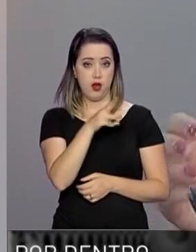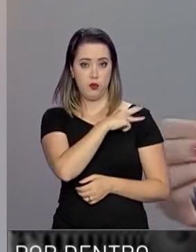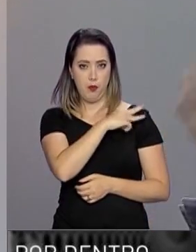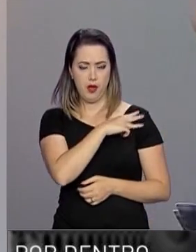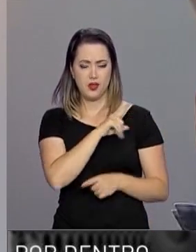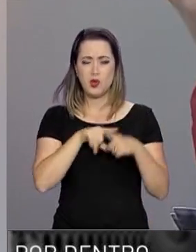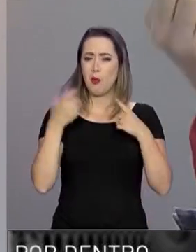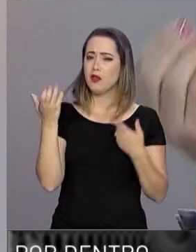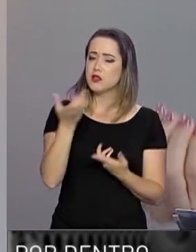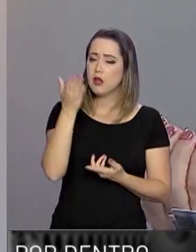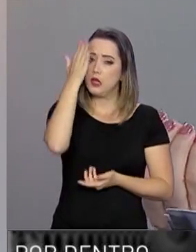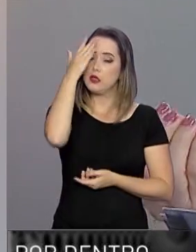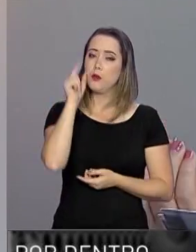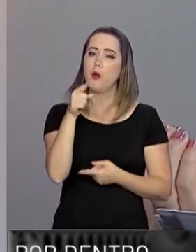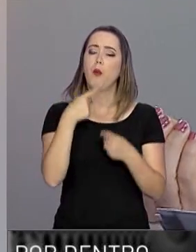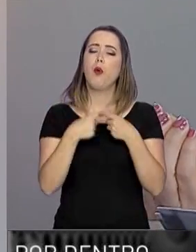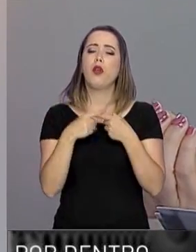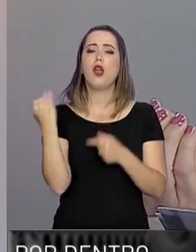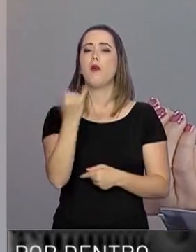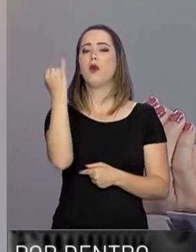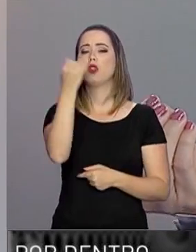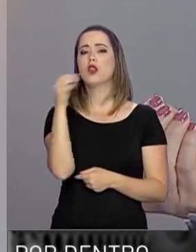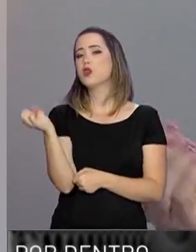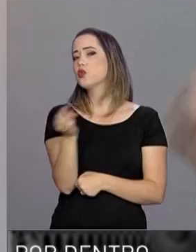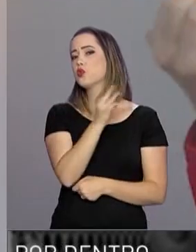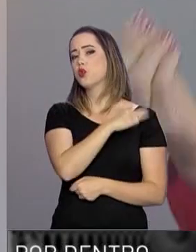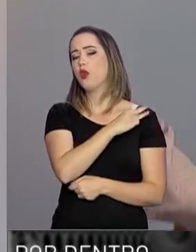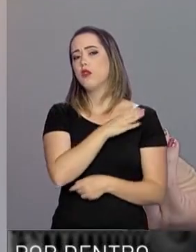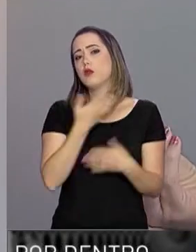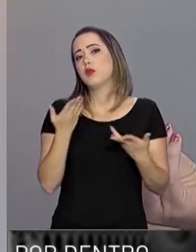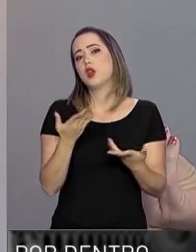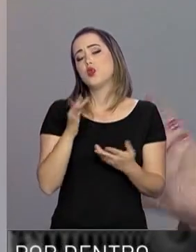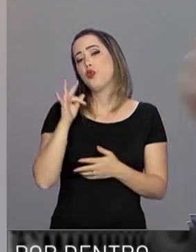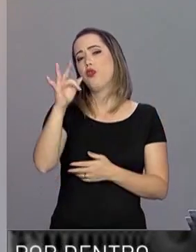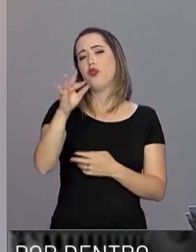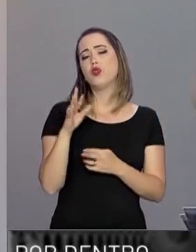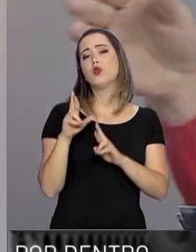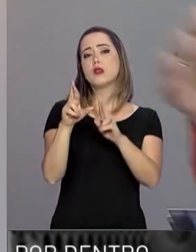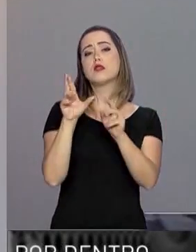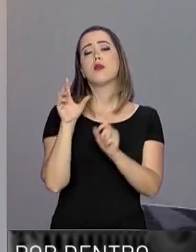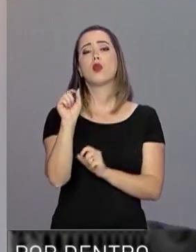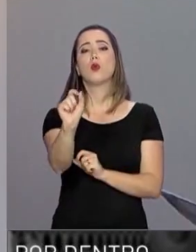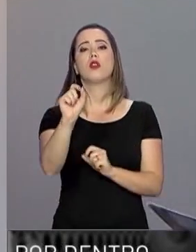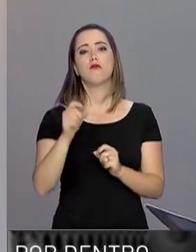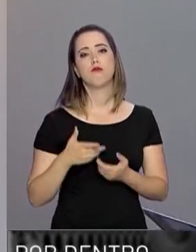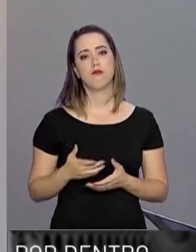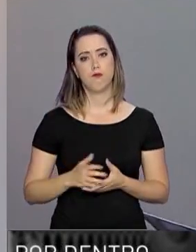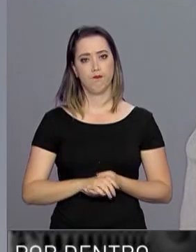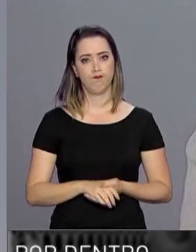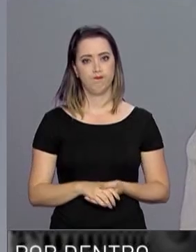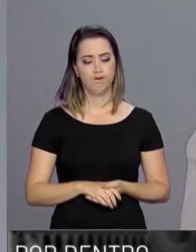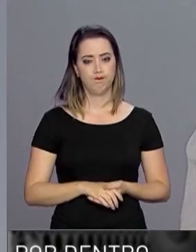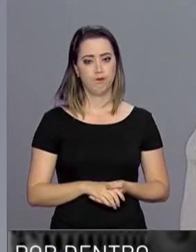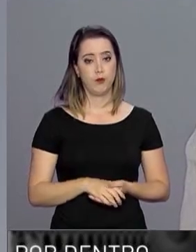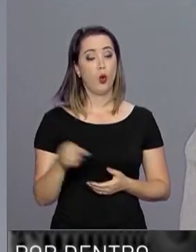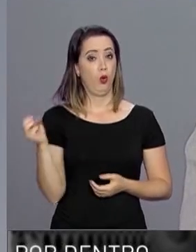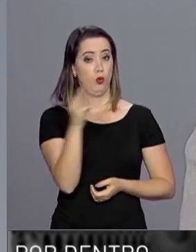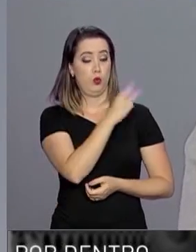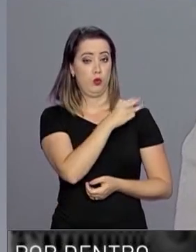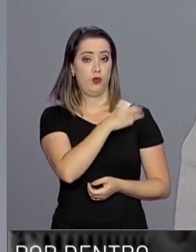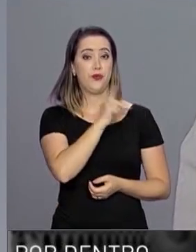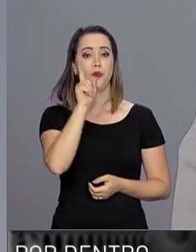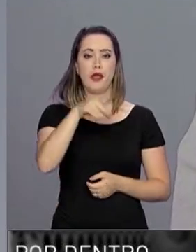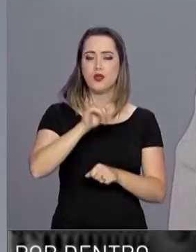saber, enfim, por que essa reforma é tão importante e que frutos a gente vai colher com essa mudança mais lá na frente? A reforma do ensino médio